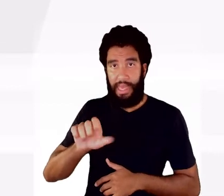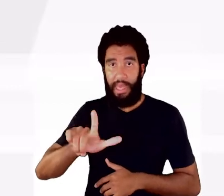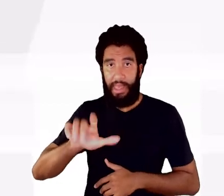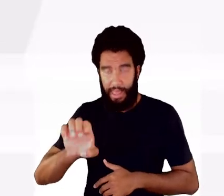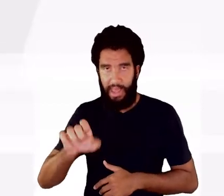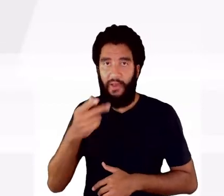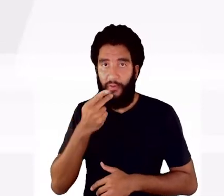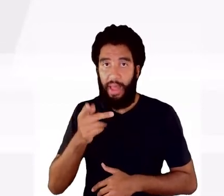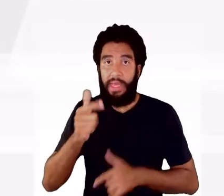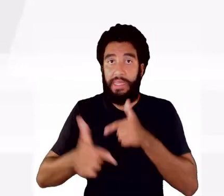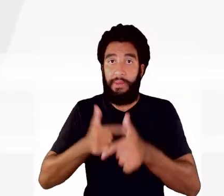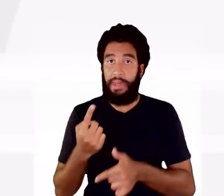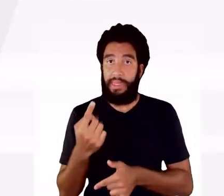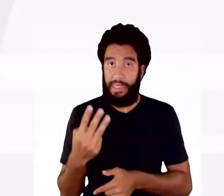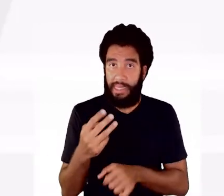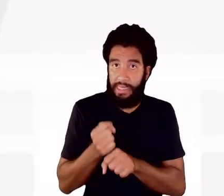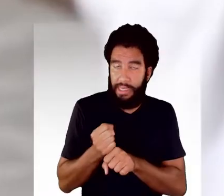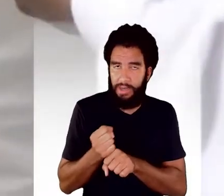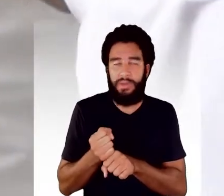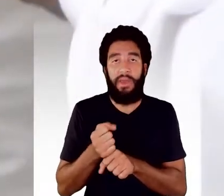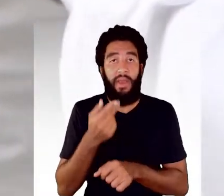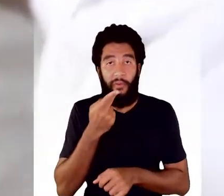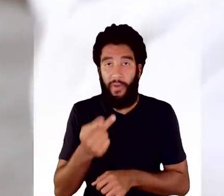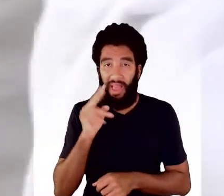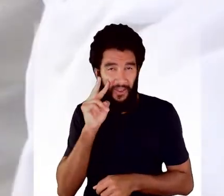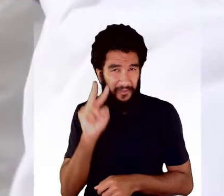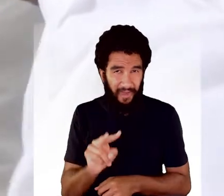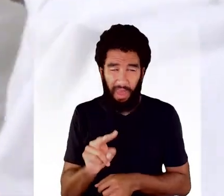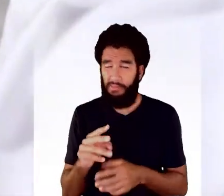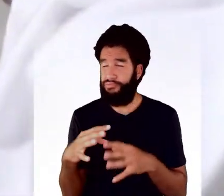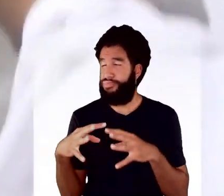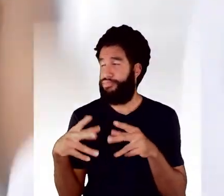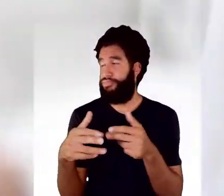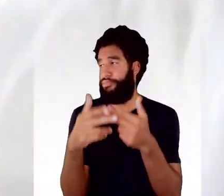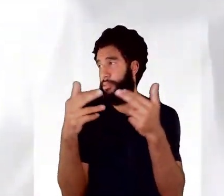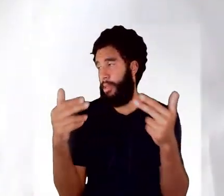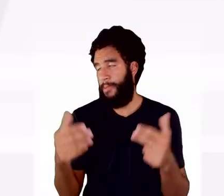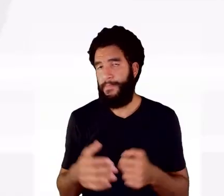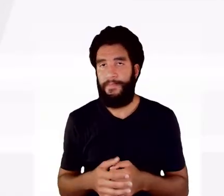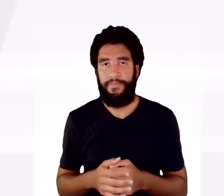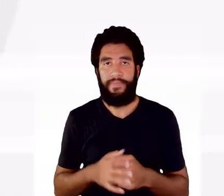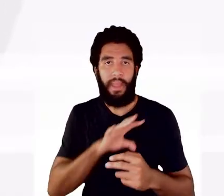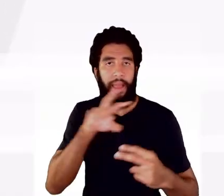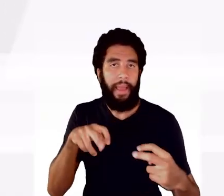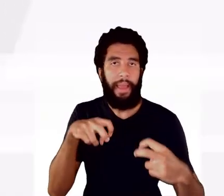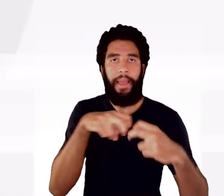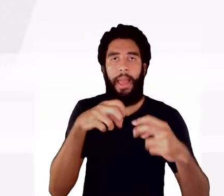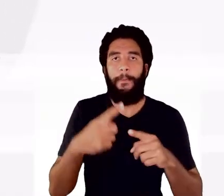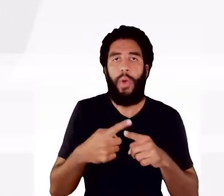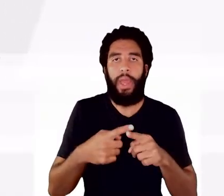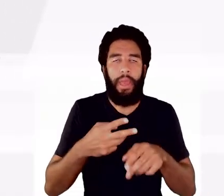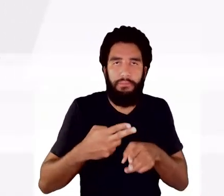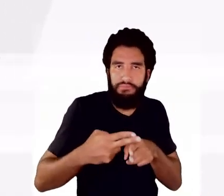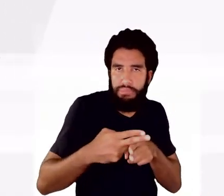que trabalha há mais de 13 anos em frigoríficos e diz já ter visto de tudo no ambiente de trabalho. Acidentes